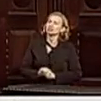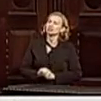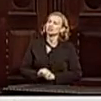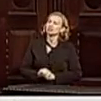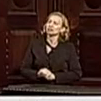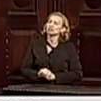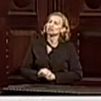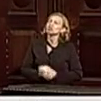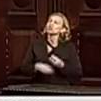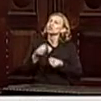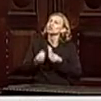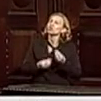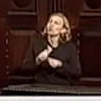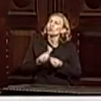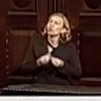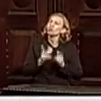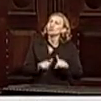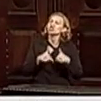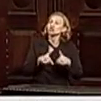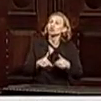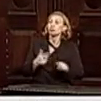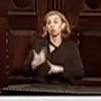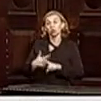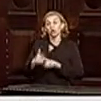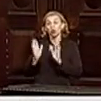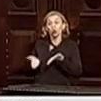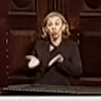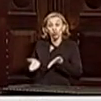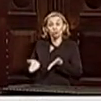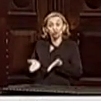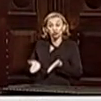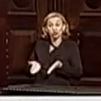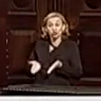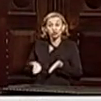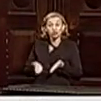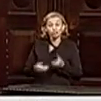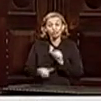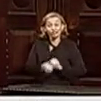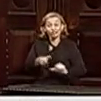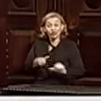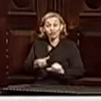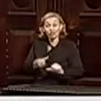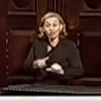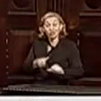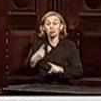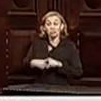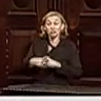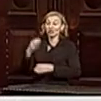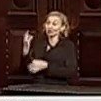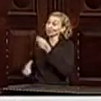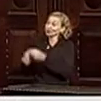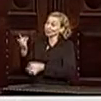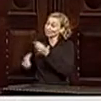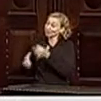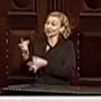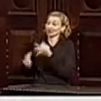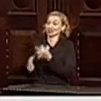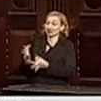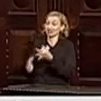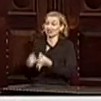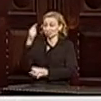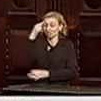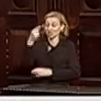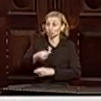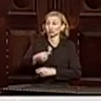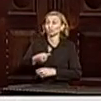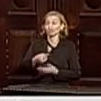é que ela foi executada, porque hoje essa decisão foi revertida por uma ordem do próprio Tribunal Regional Federal